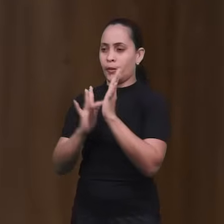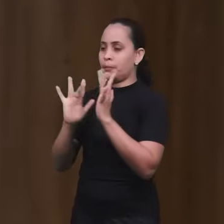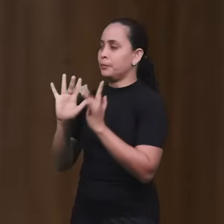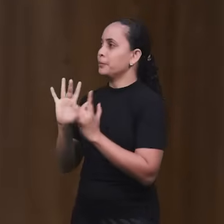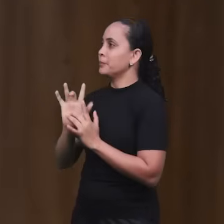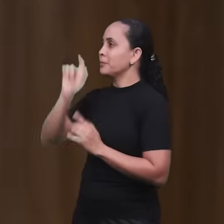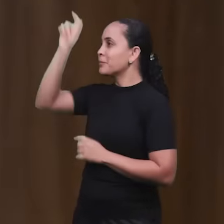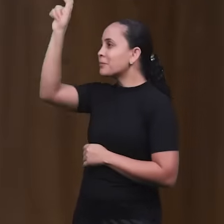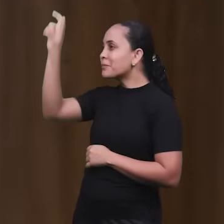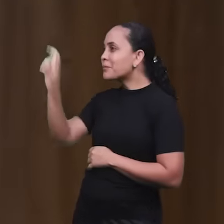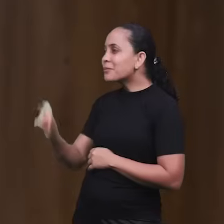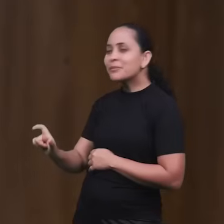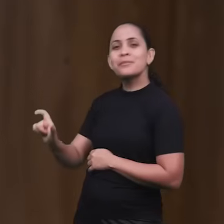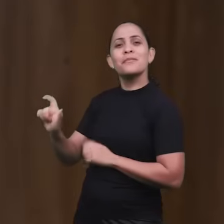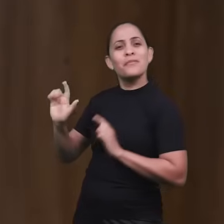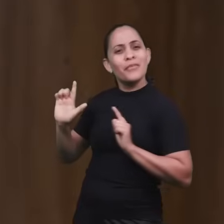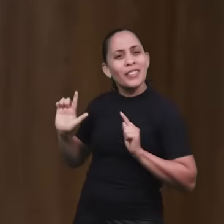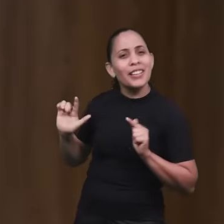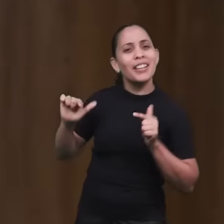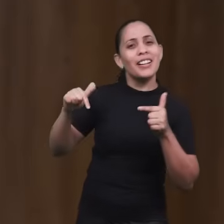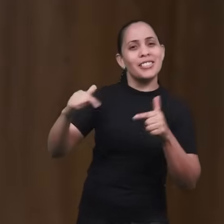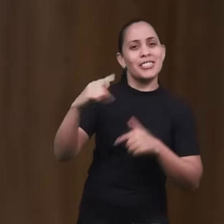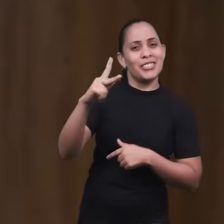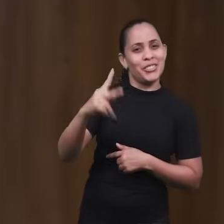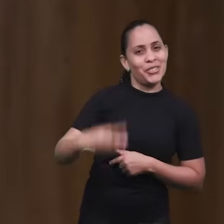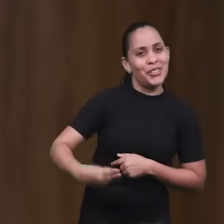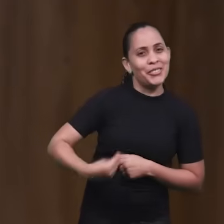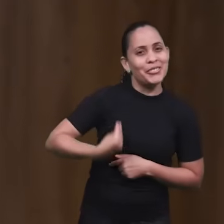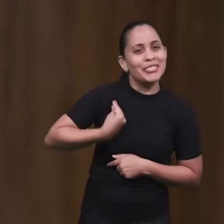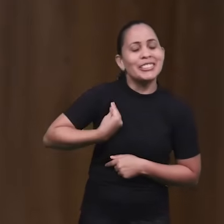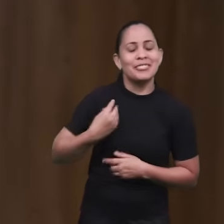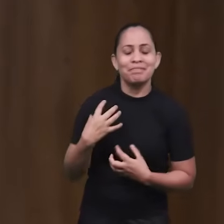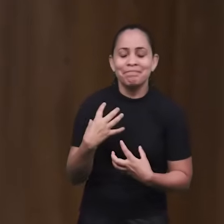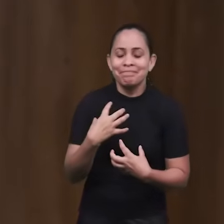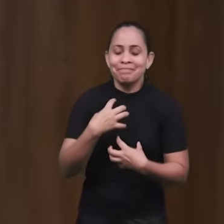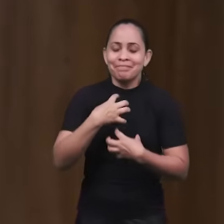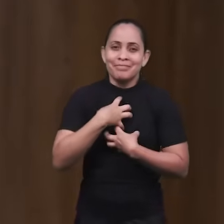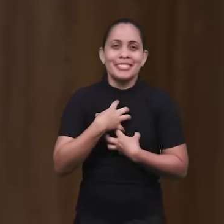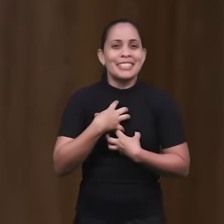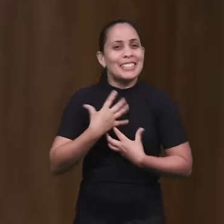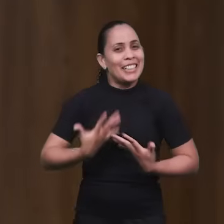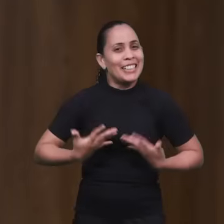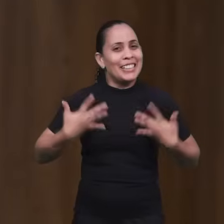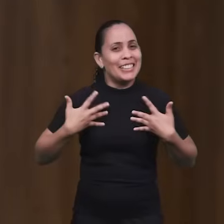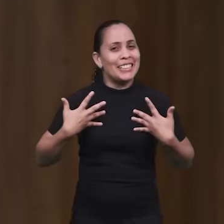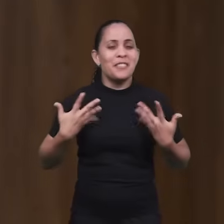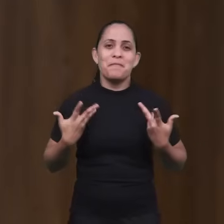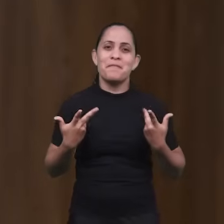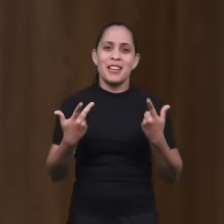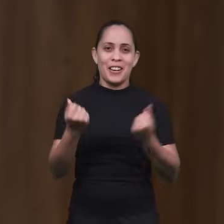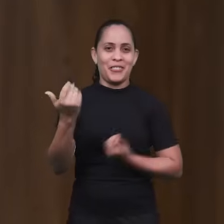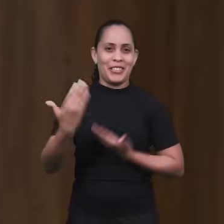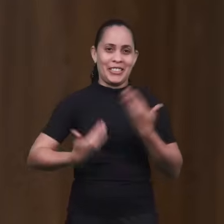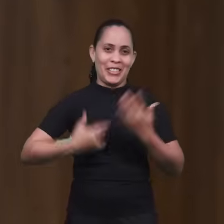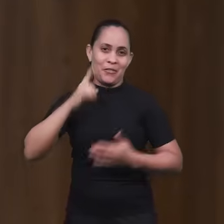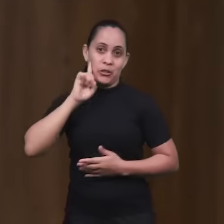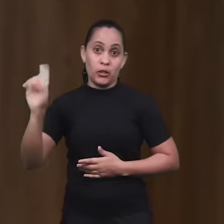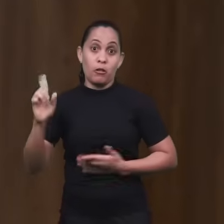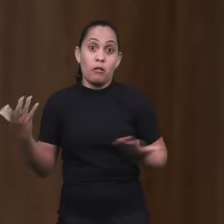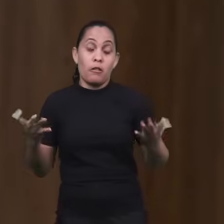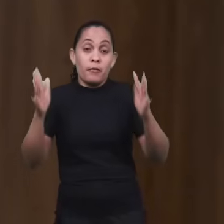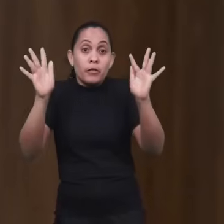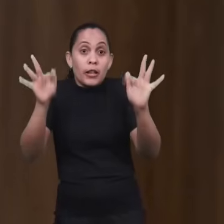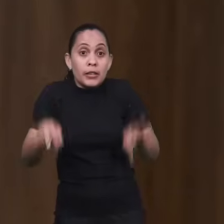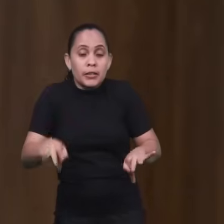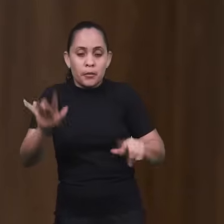Jesus, ela alcançar a sua vida e você vai experimentar essa grande alegria de servir ao Senhor. Nós encerramos